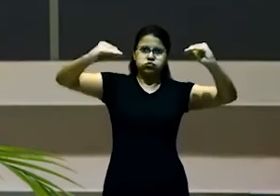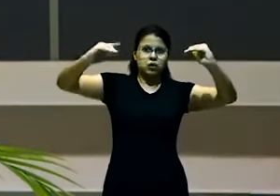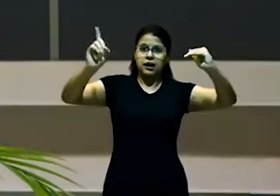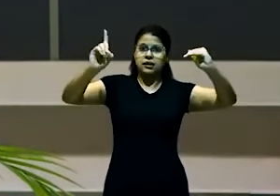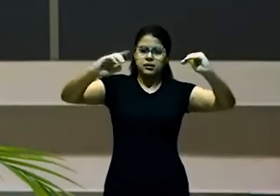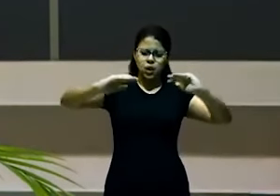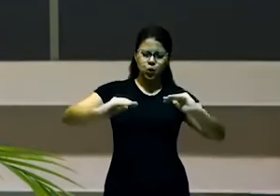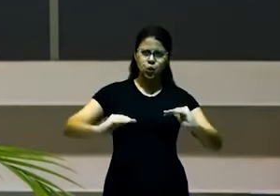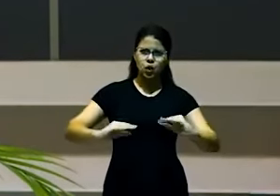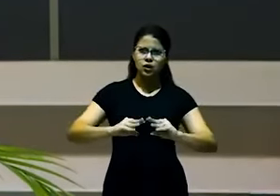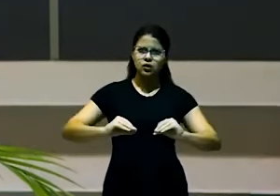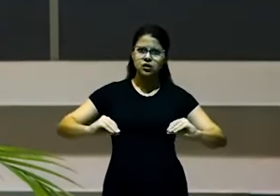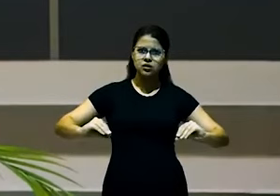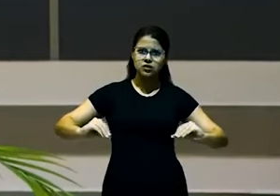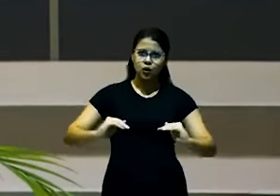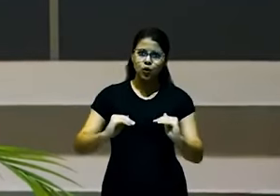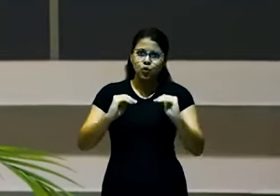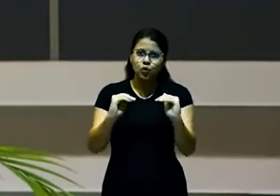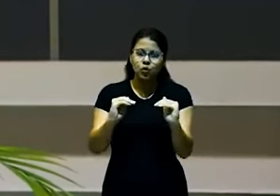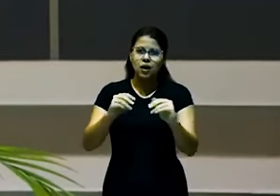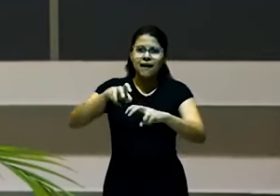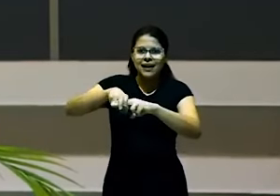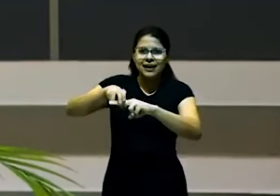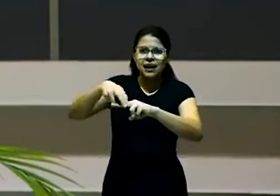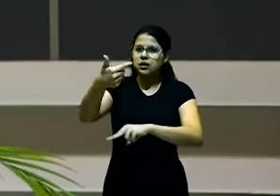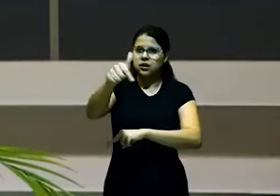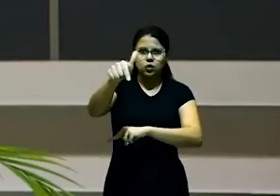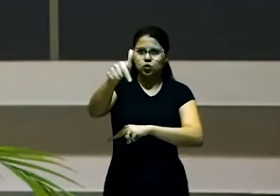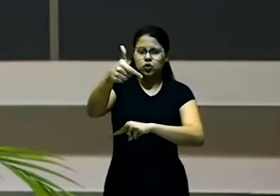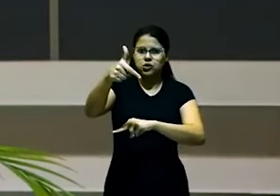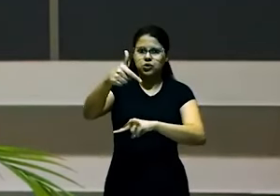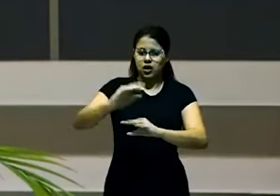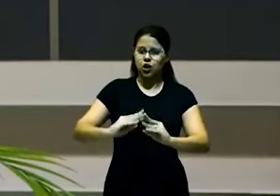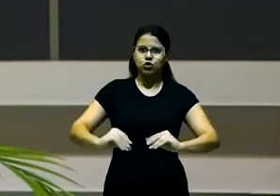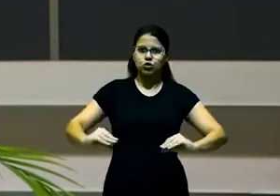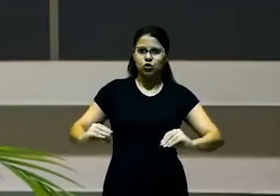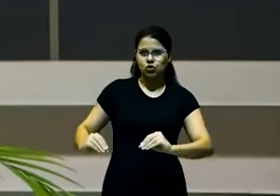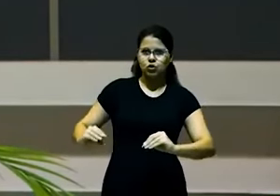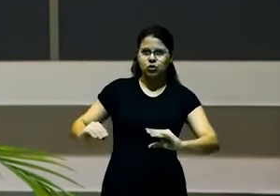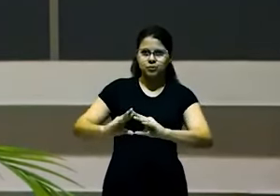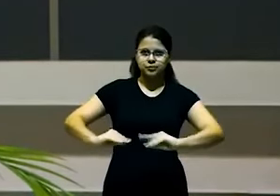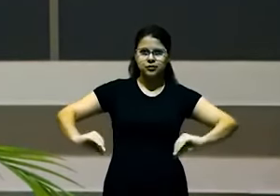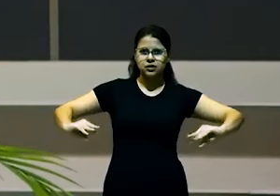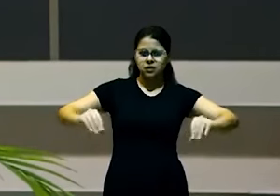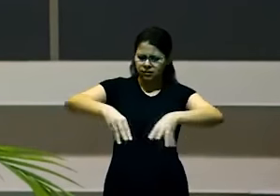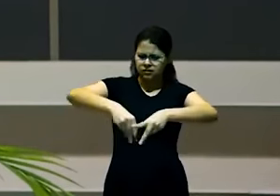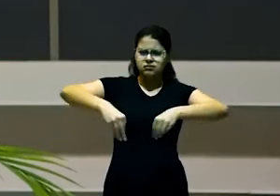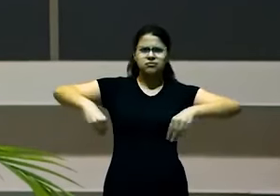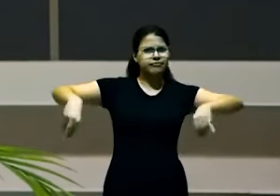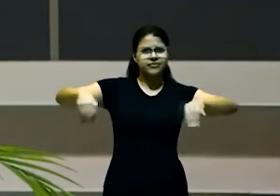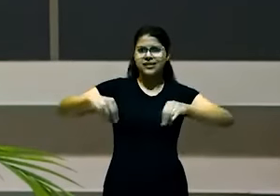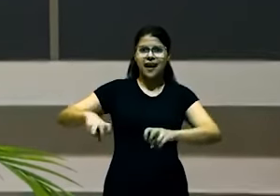baixinhas e não tinha cadeira eles tinham que sentar sobre almofadas e também não tinha asfalto na rua era chão de